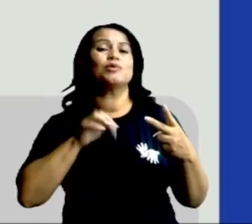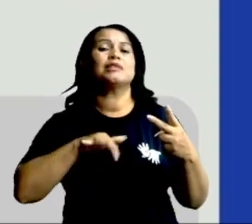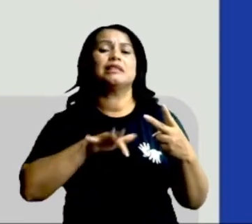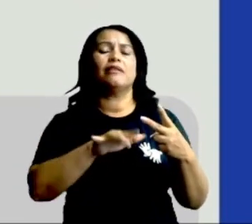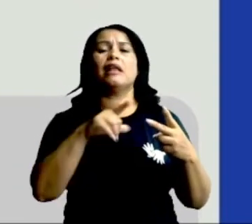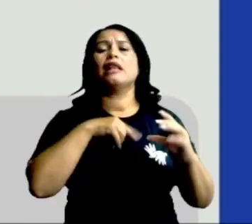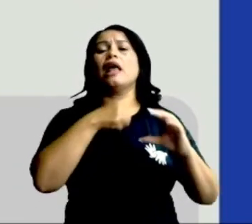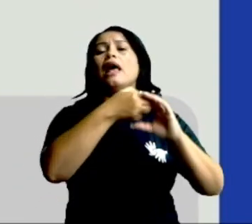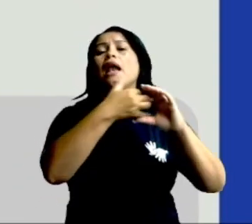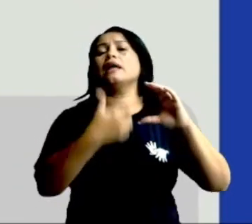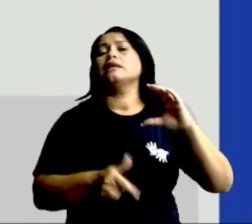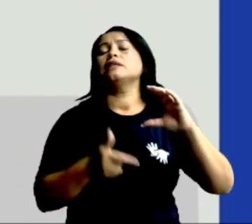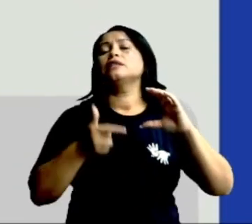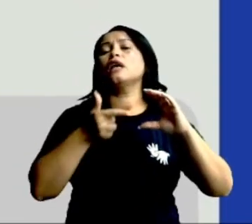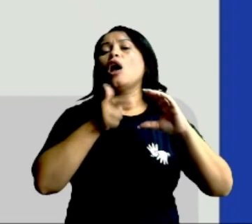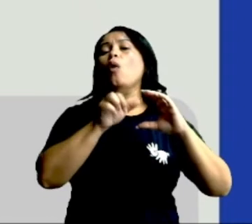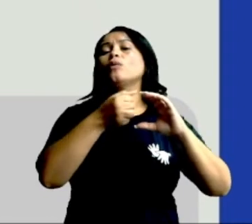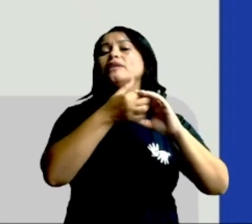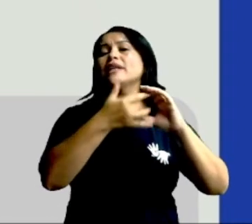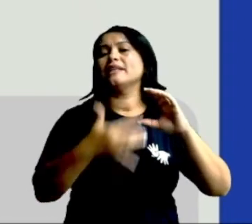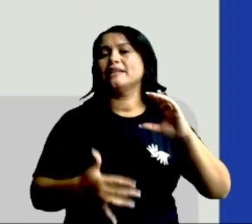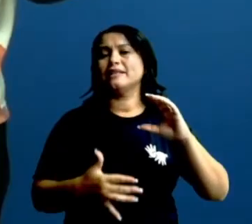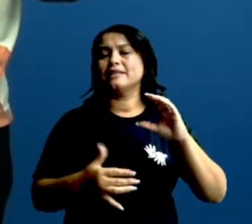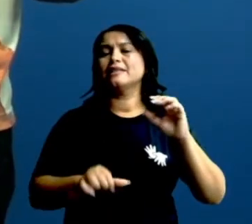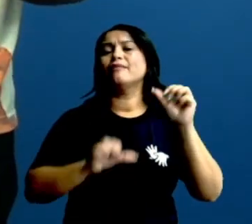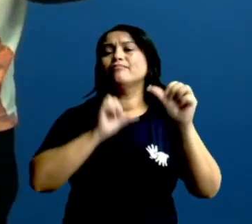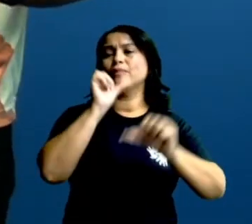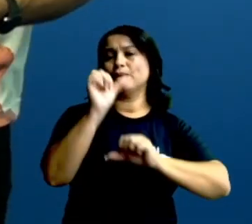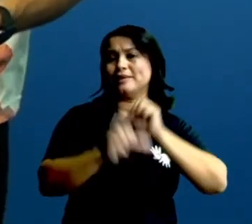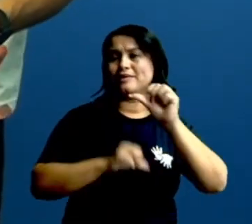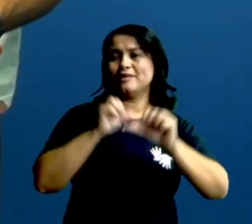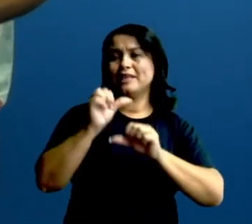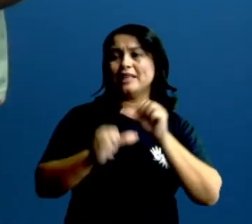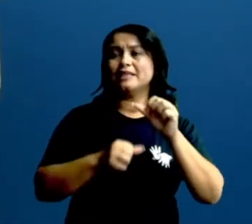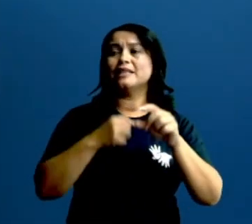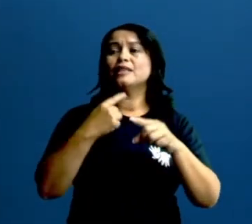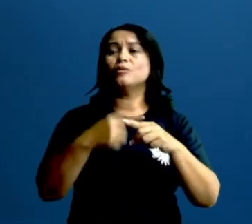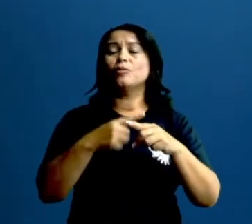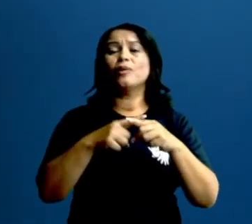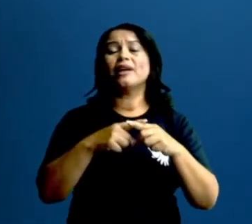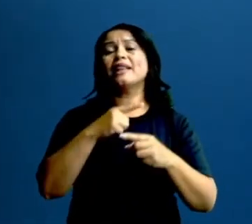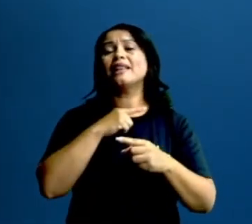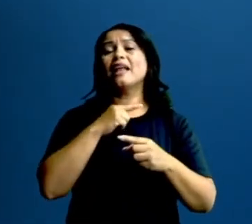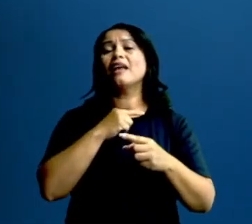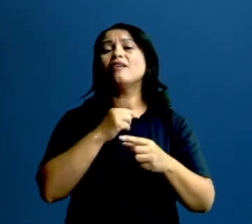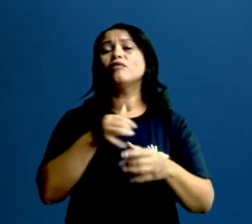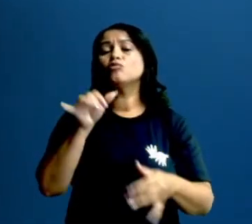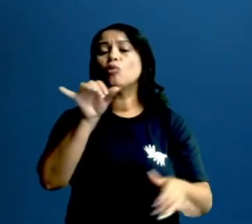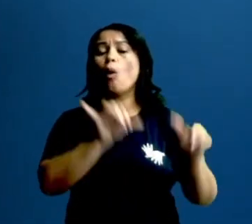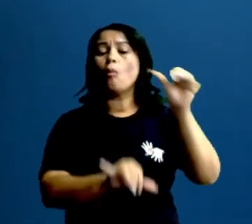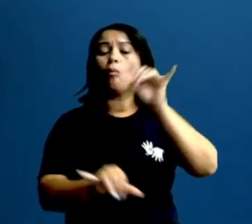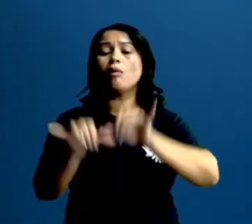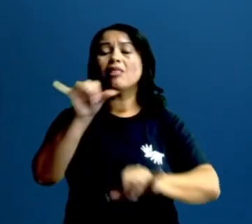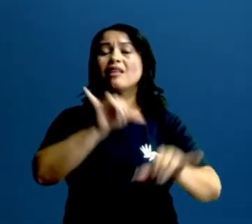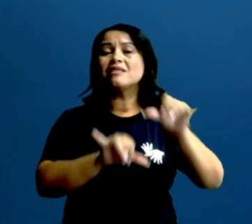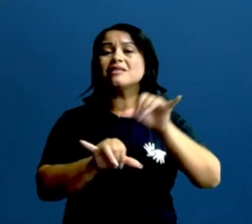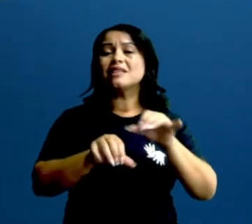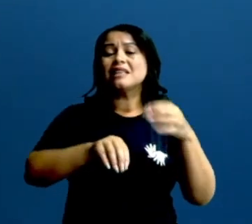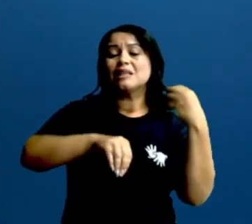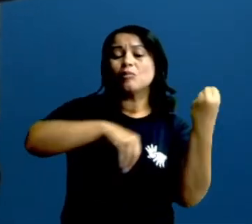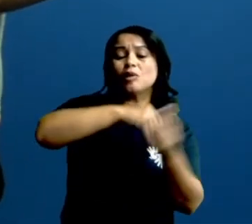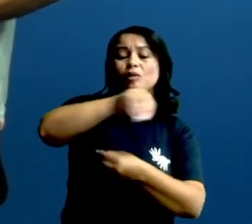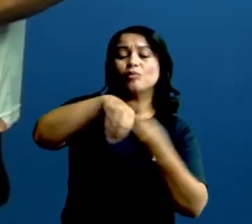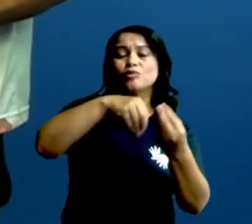outras características, ou seja, suas características, suas propriedades foram modificadas por aqueles componentes químicos que promoveram a